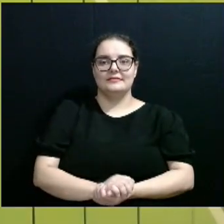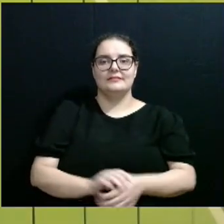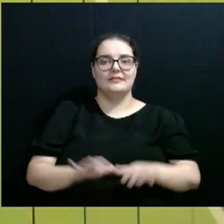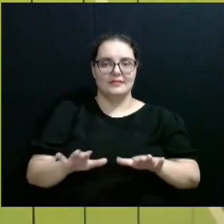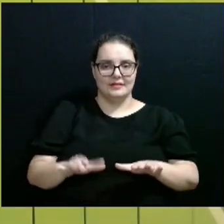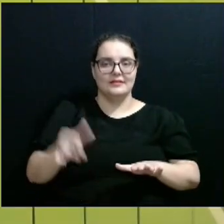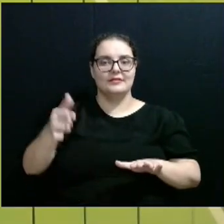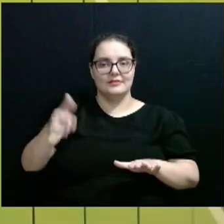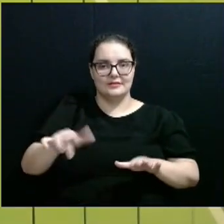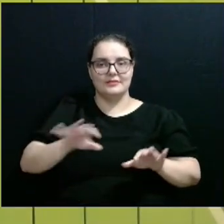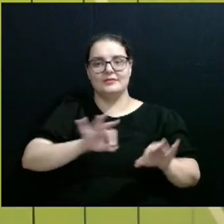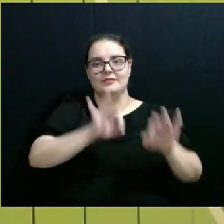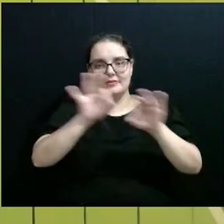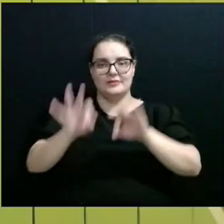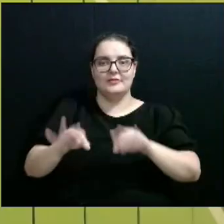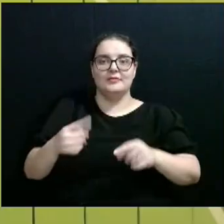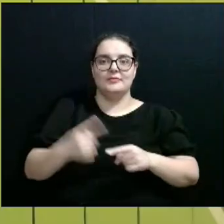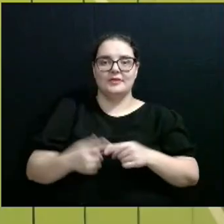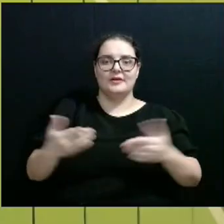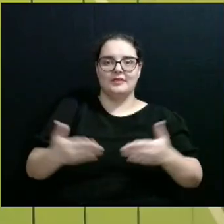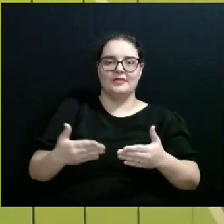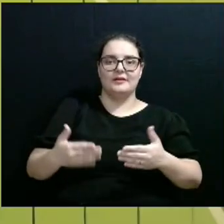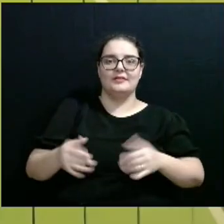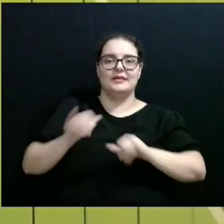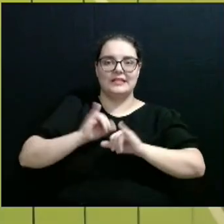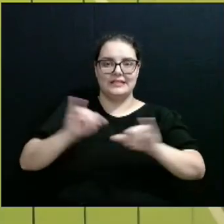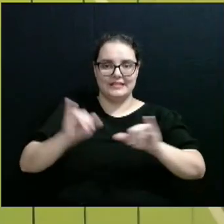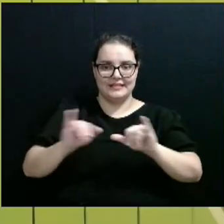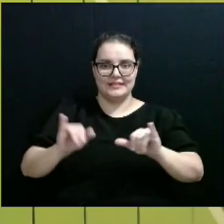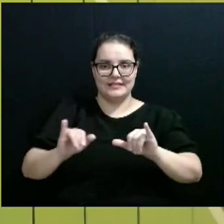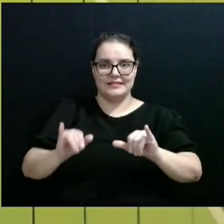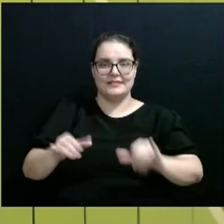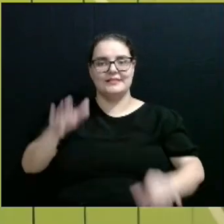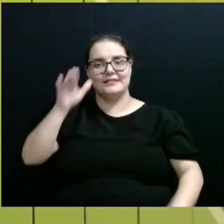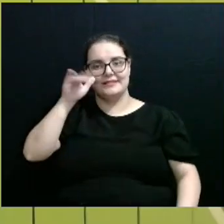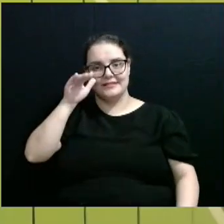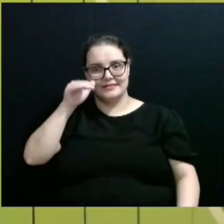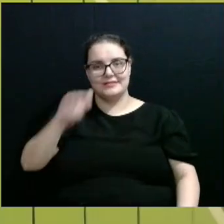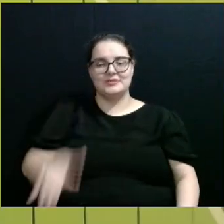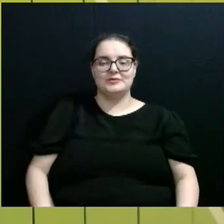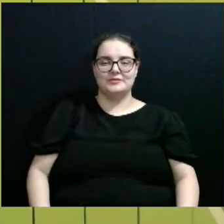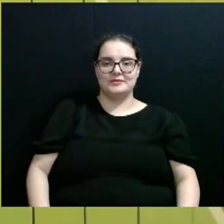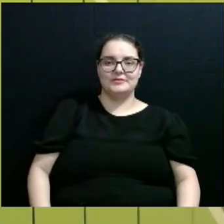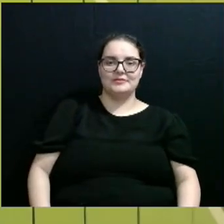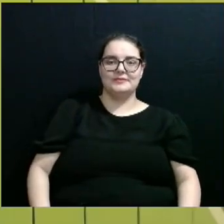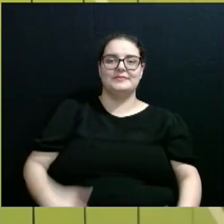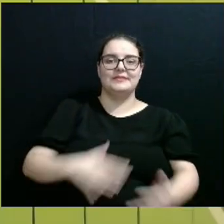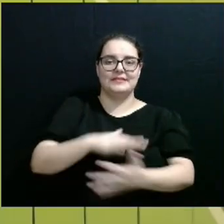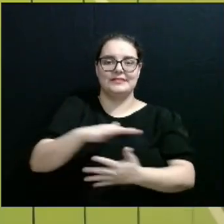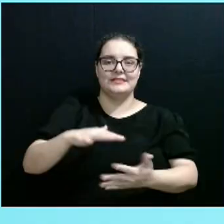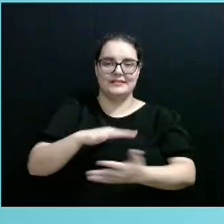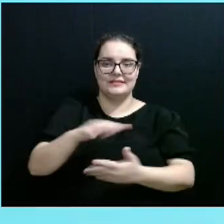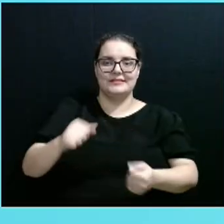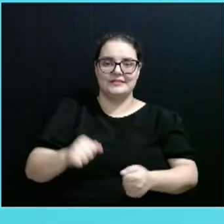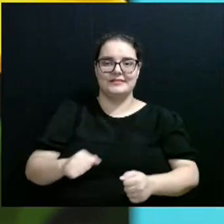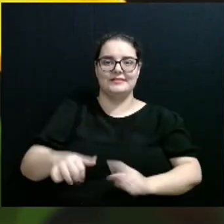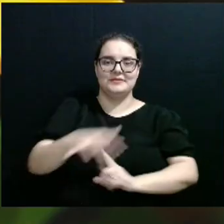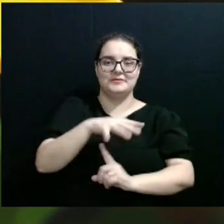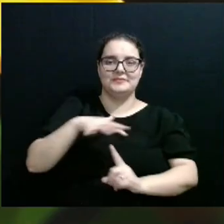gente, porque agora tem notícias e curiosidades sobre sustentabilidade e meio ambiente.